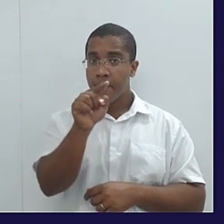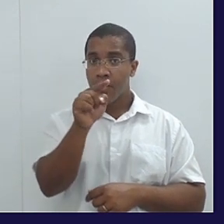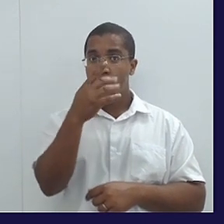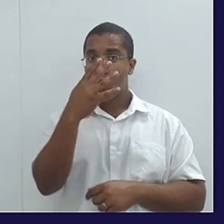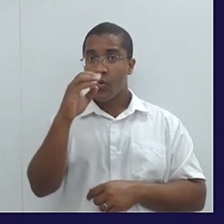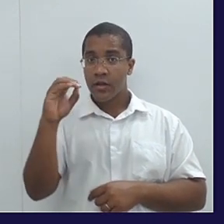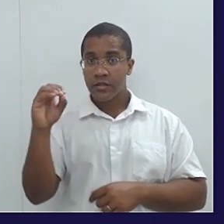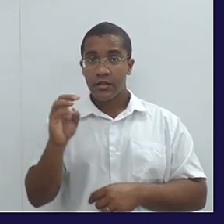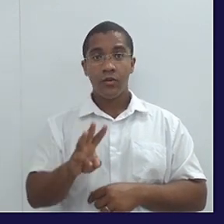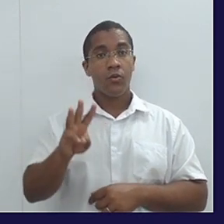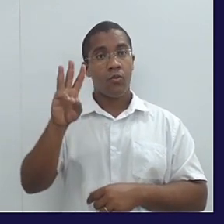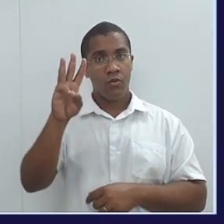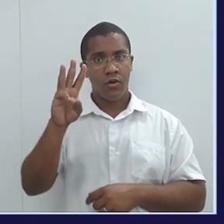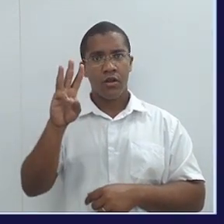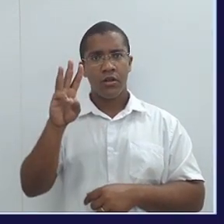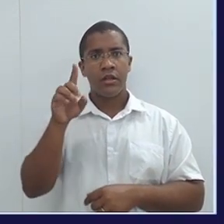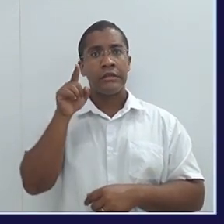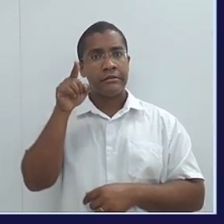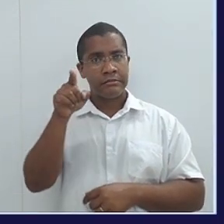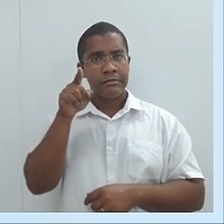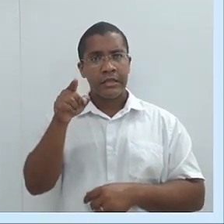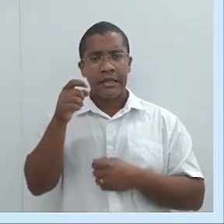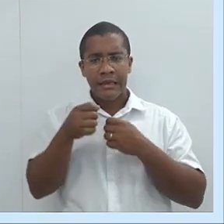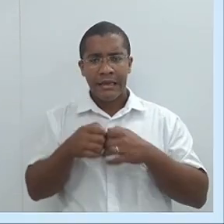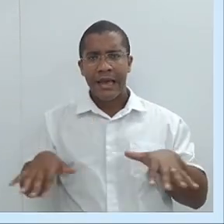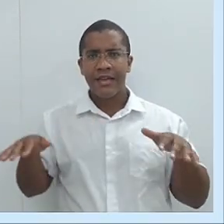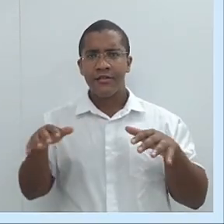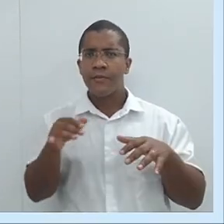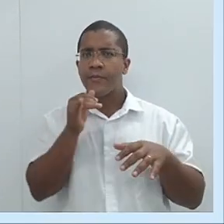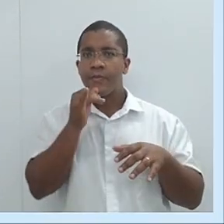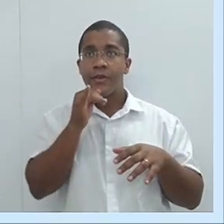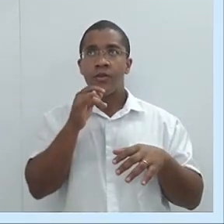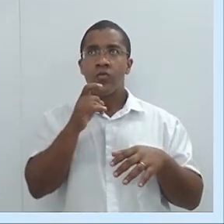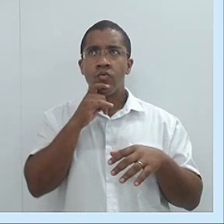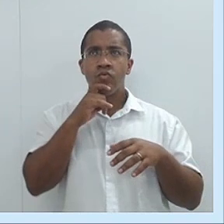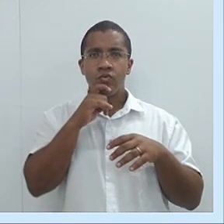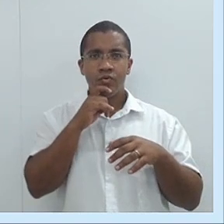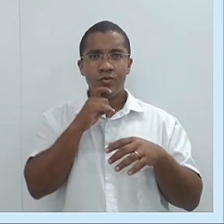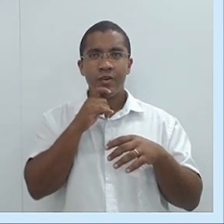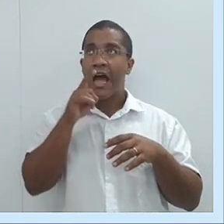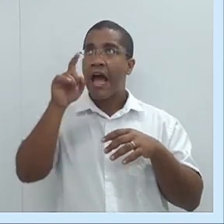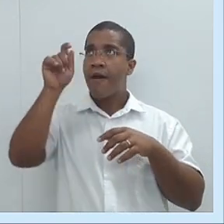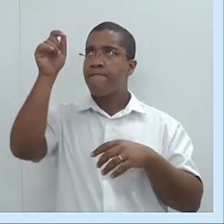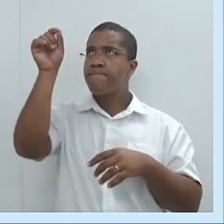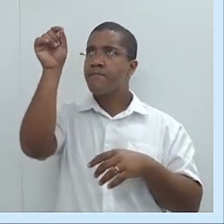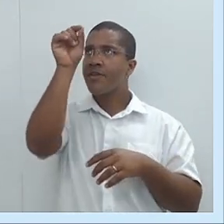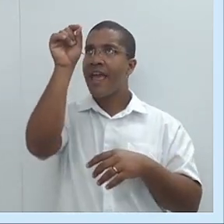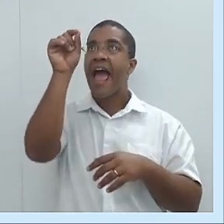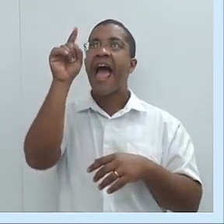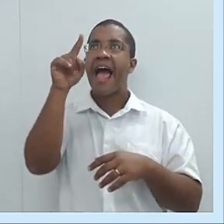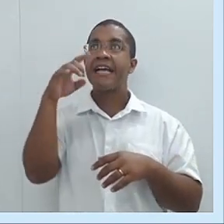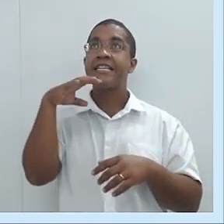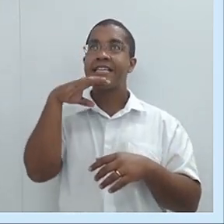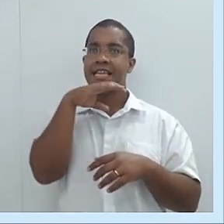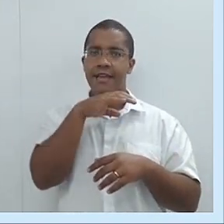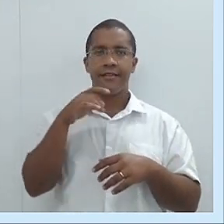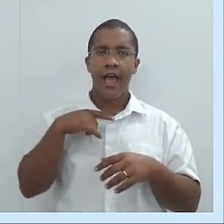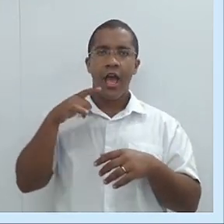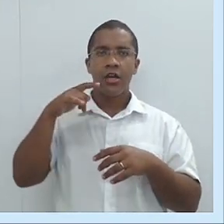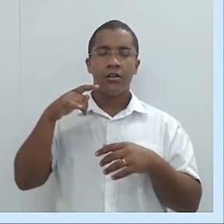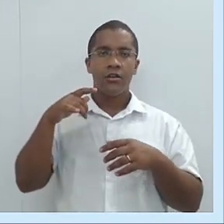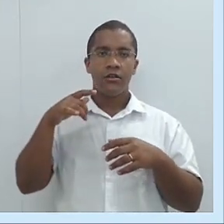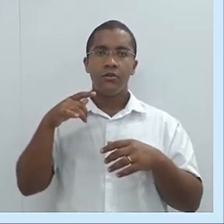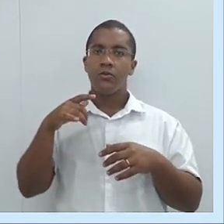5.400 watts de potência. Quer dizer que no período do inverno, o chuveiro elétrico ele vai ser o